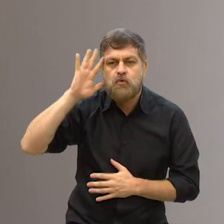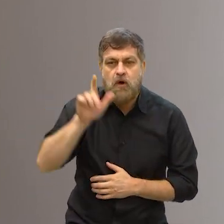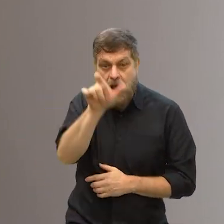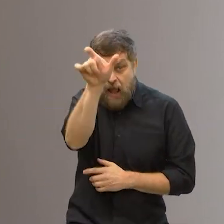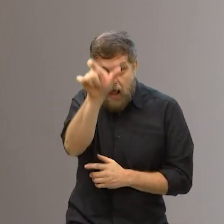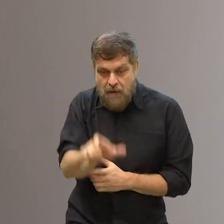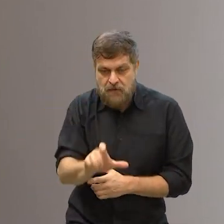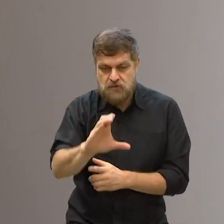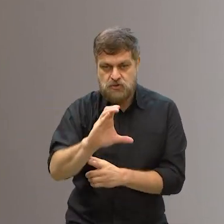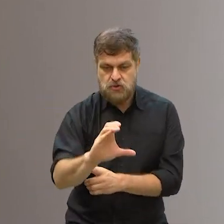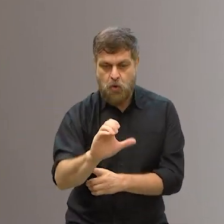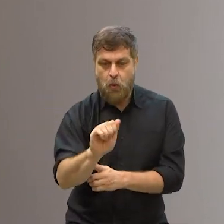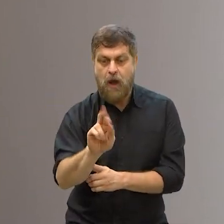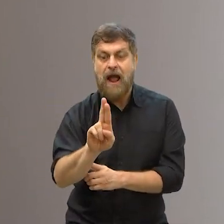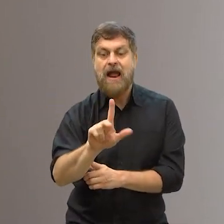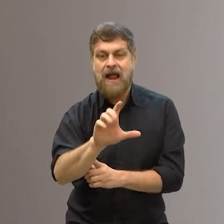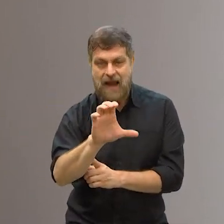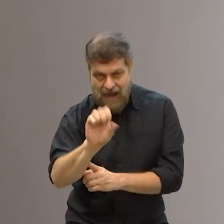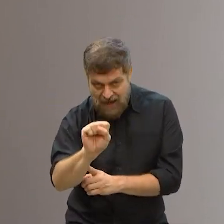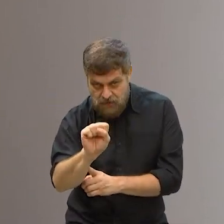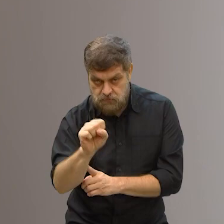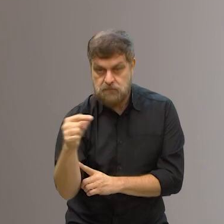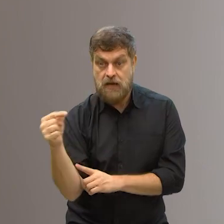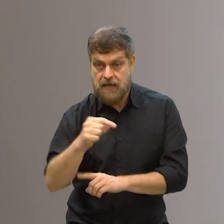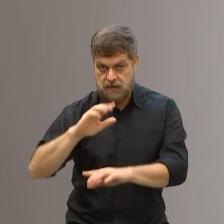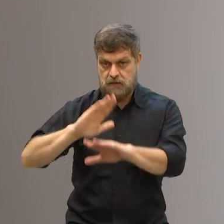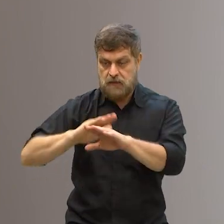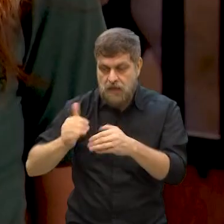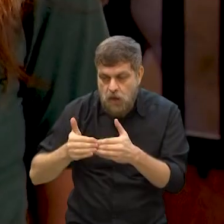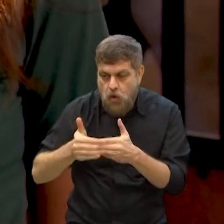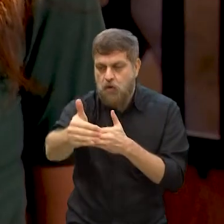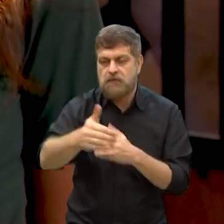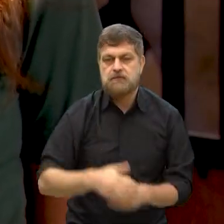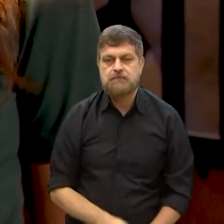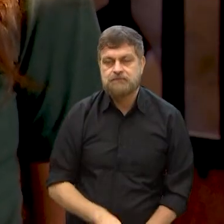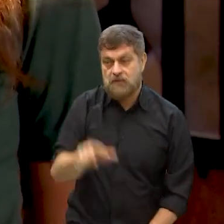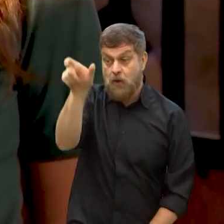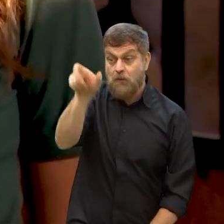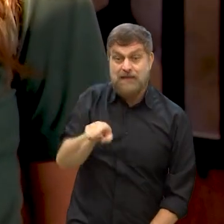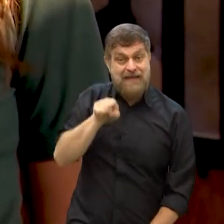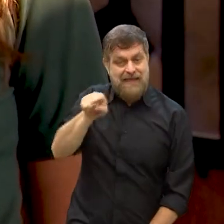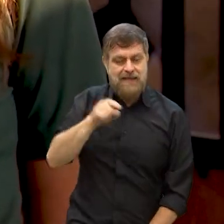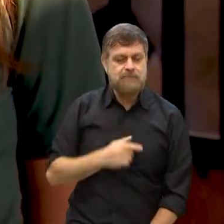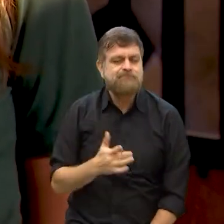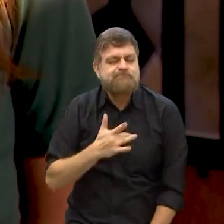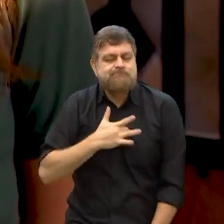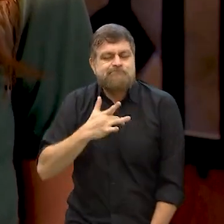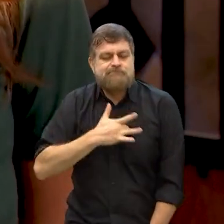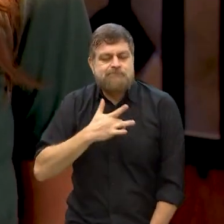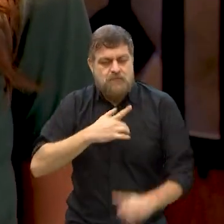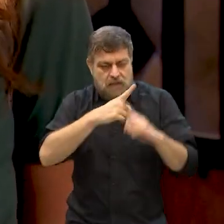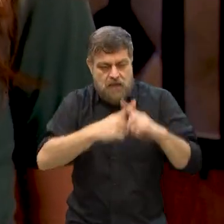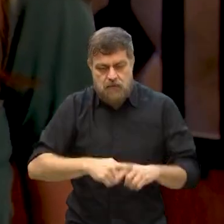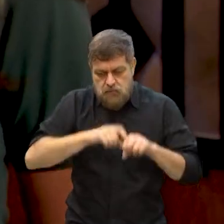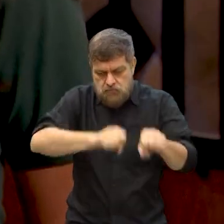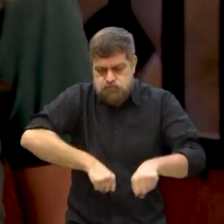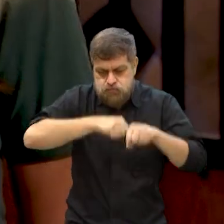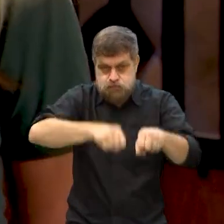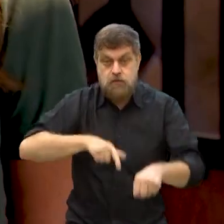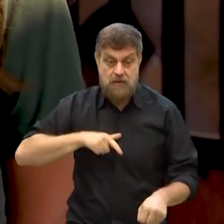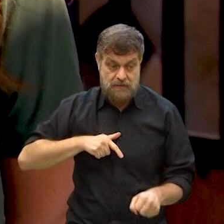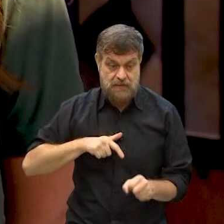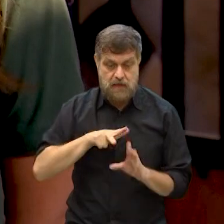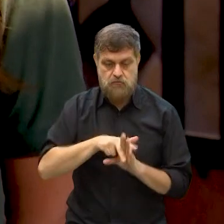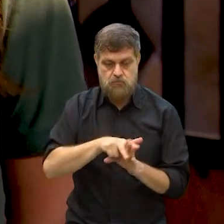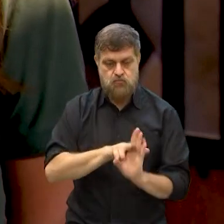atleta Carlos Augusto Amaral Paes de Barros, o Carlito. Ele se apaixonou pelo enduro, tem os cavalos de